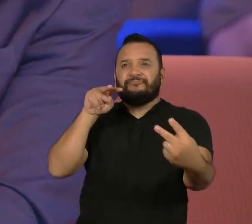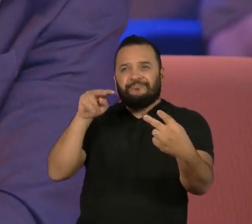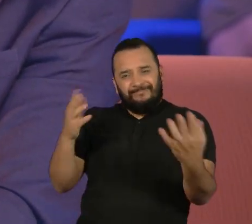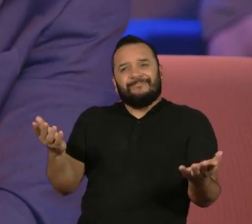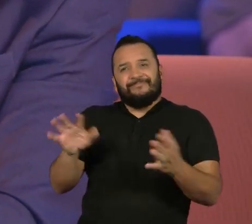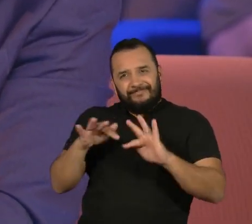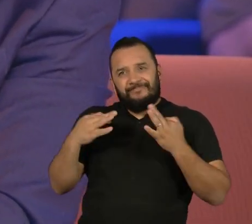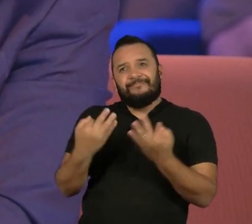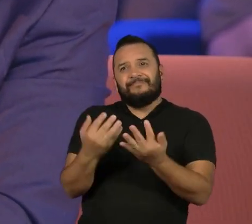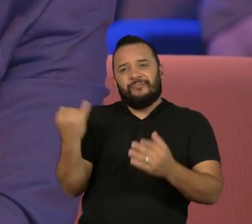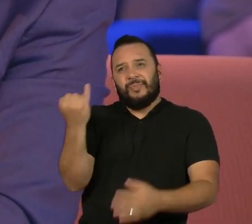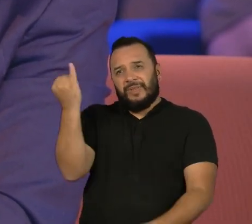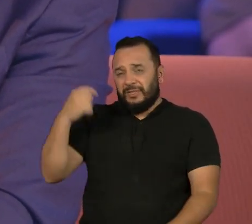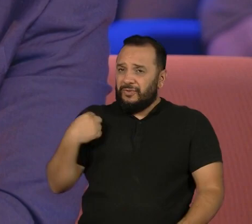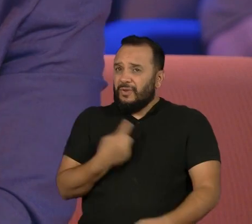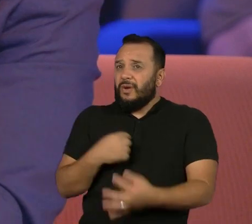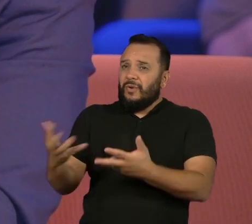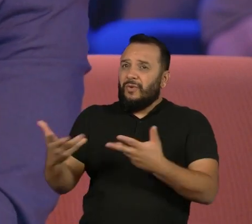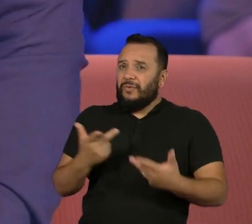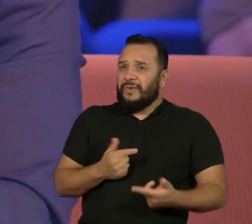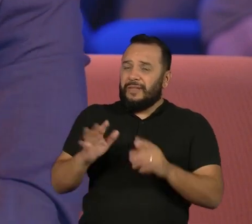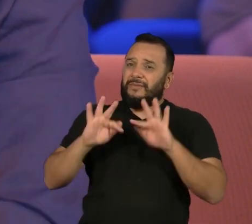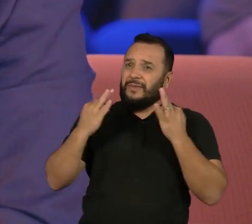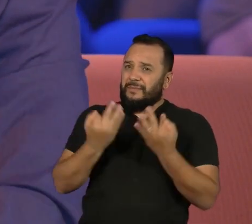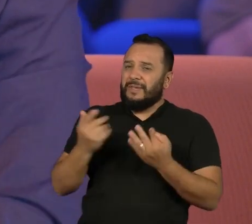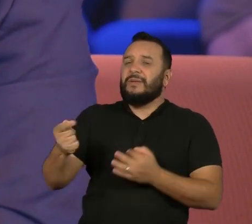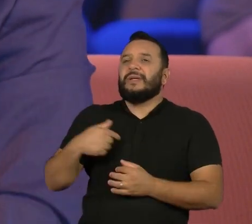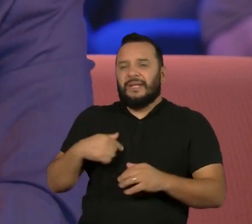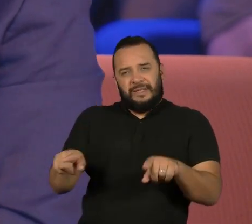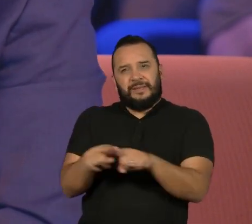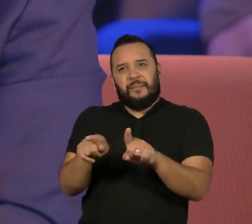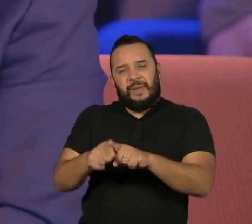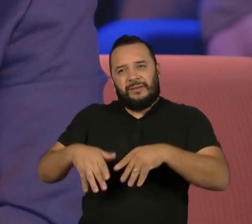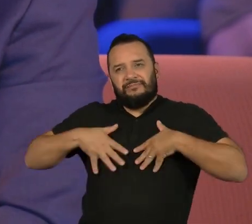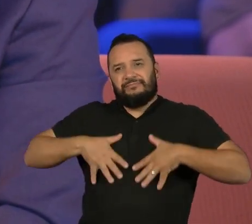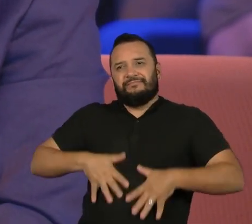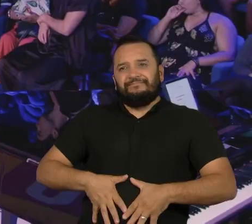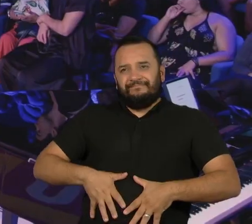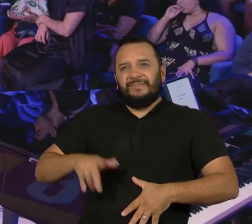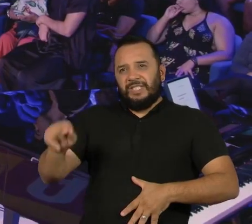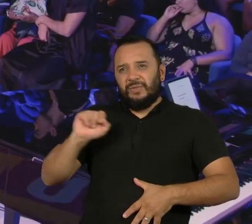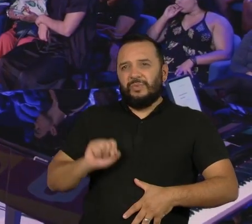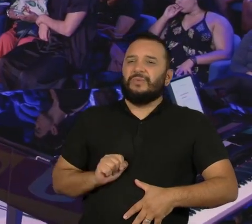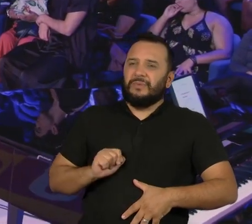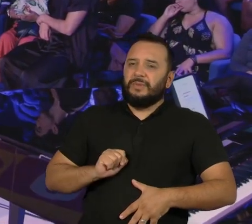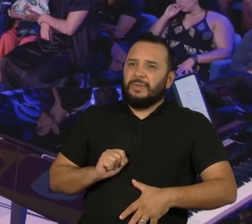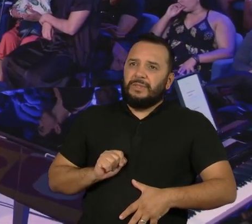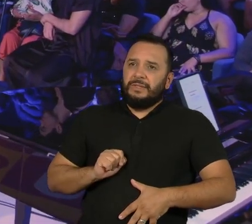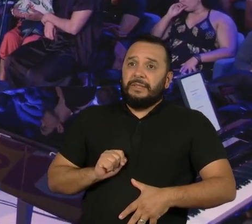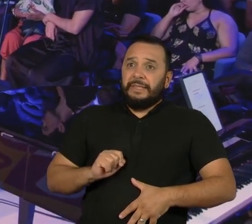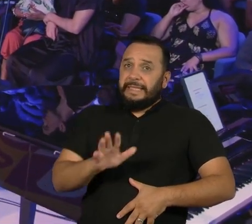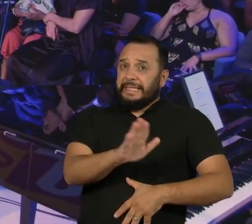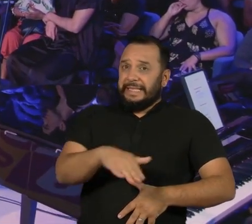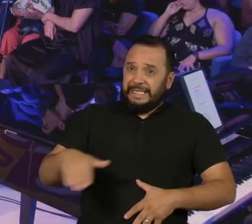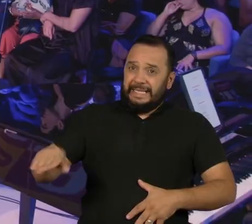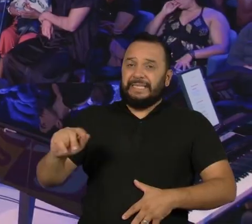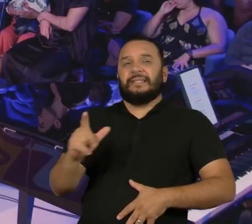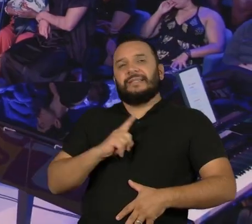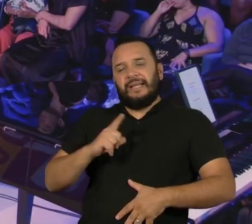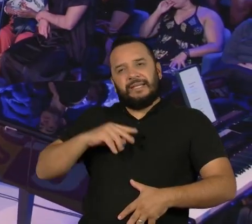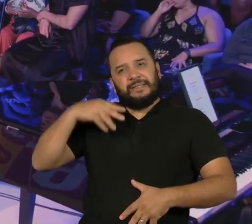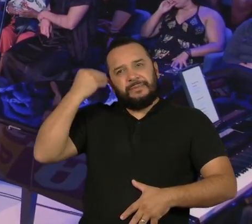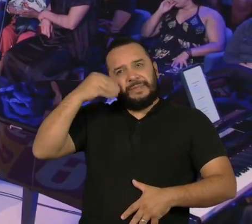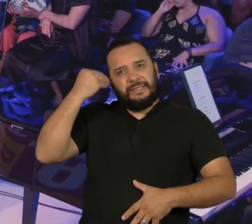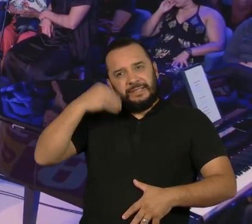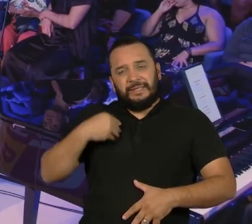gente tem convidado muitas famílias a se apropriarem também dessa nossa causa. A gente quer que as nossas crianças tenham